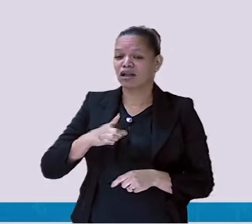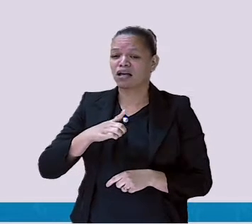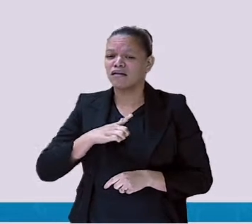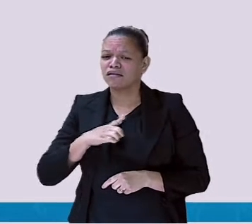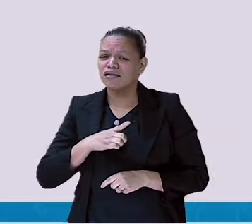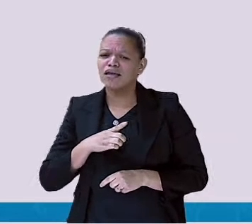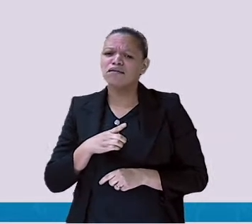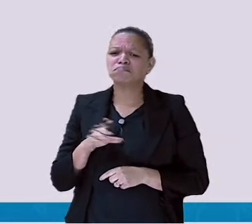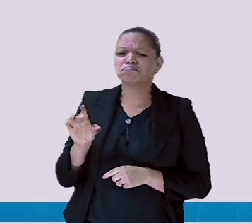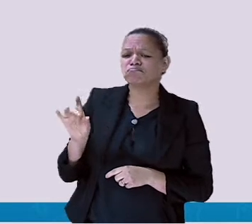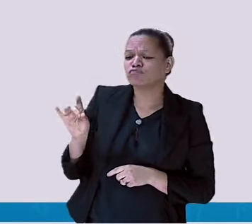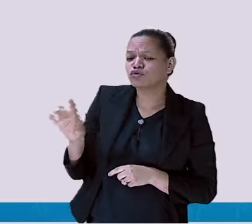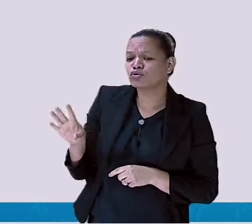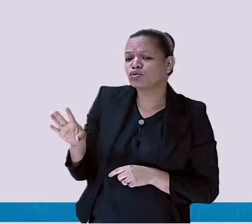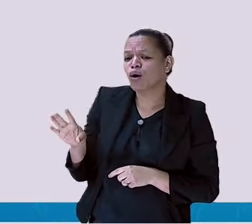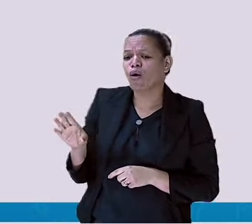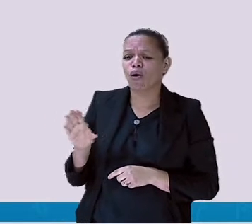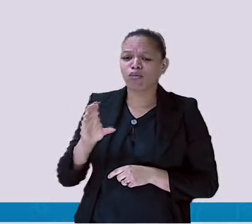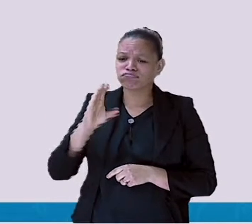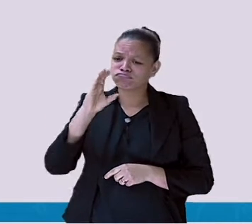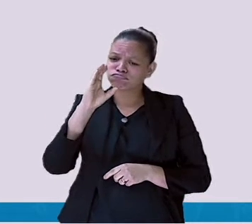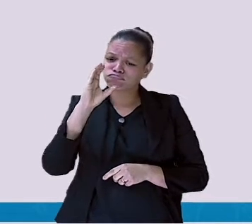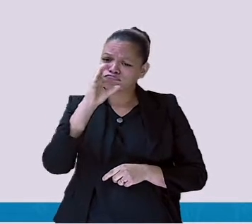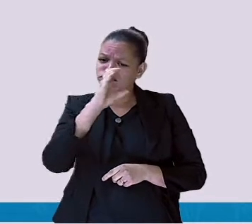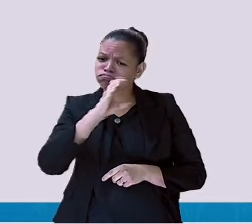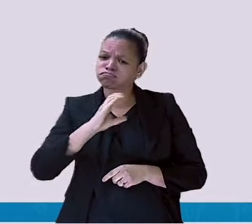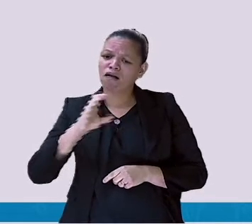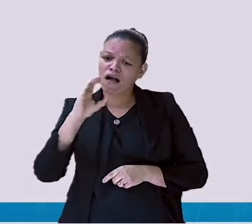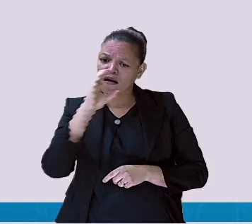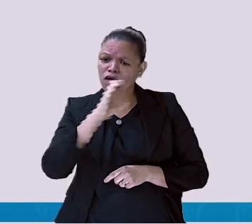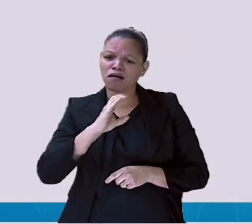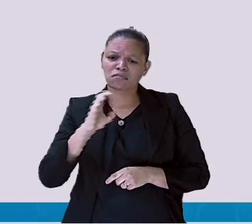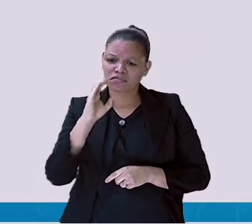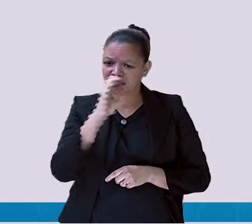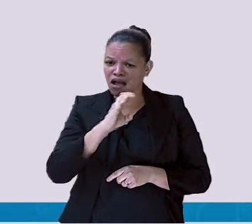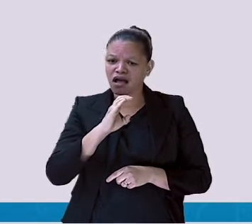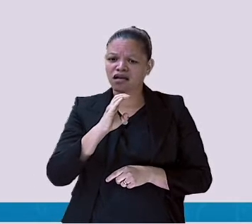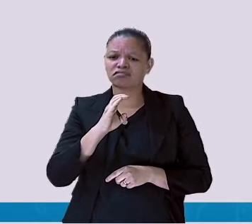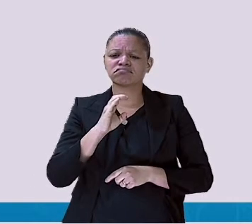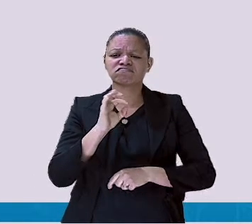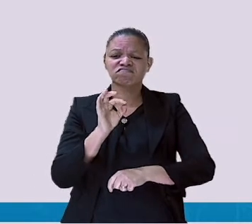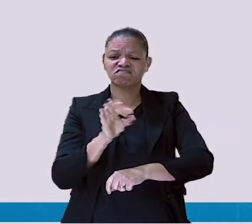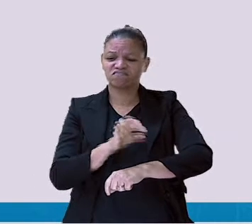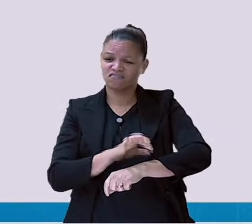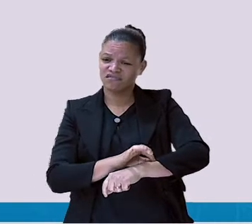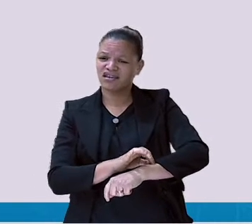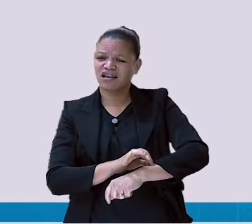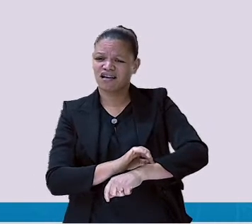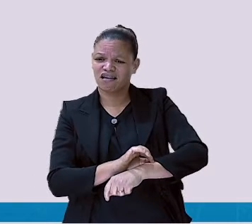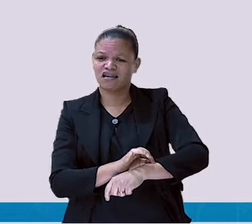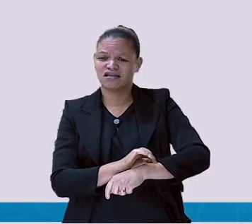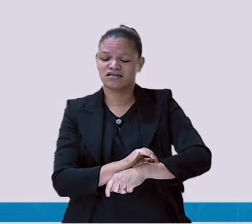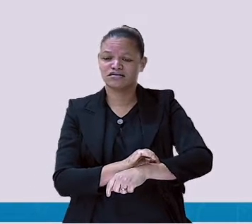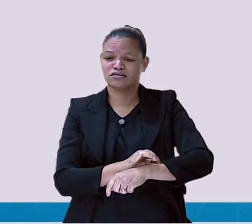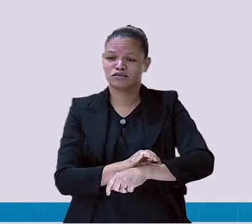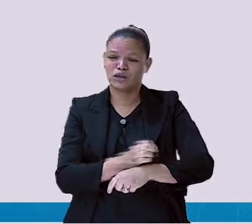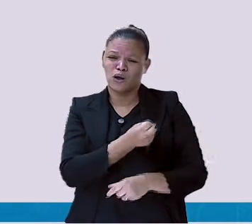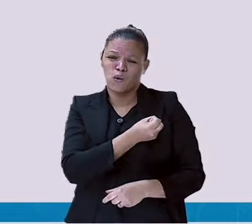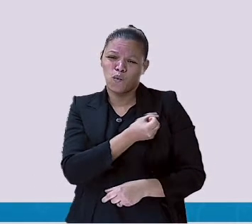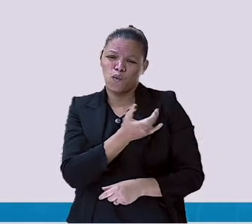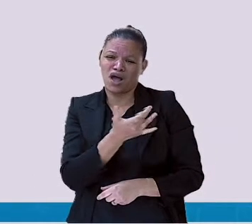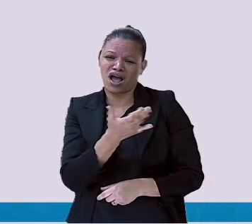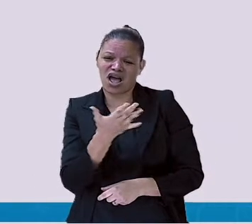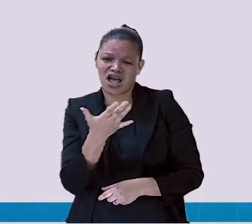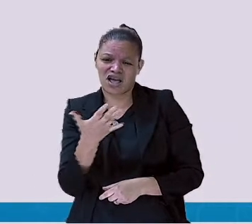carnes, proteína, simplesmente. Então não tem, além de não ter uma variedade, tem uma quantidade